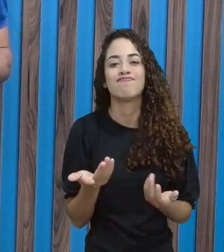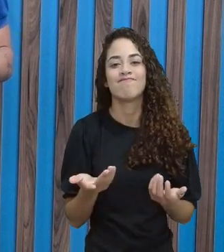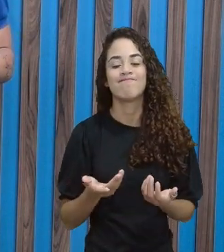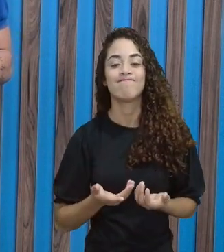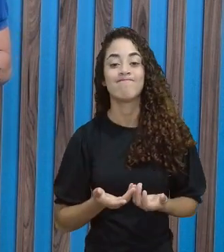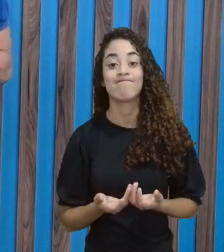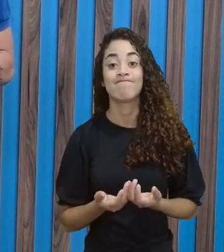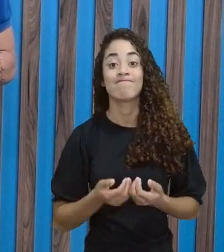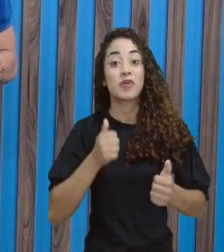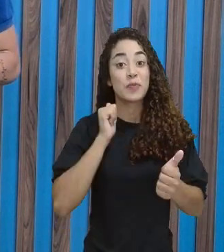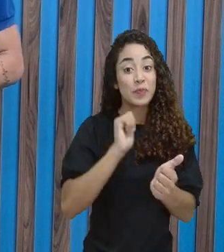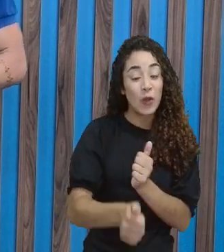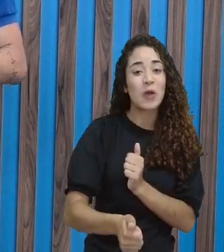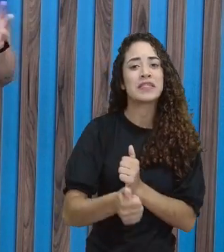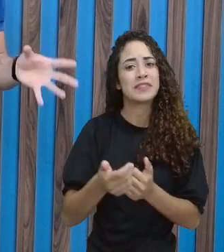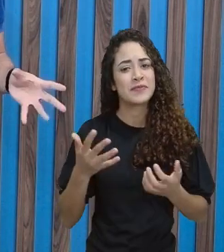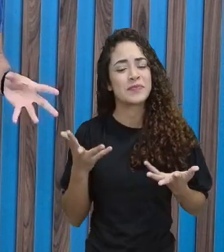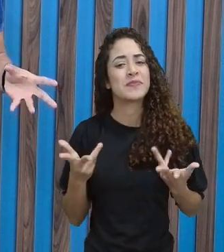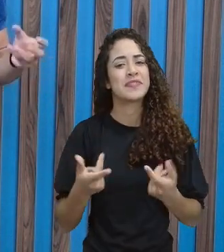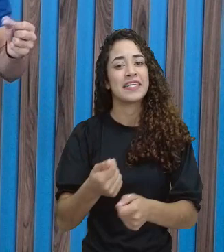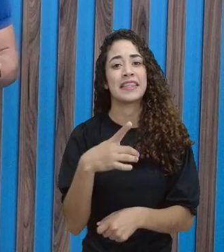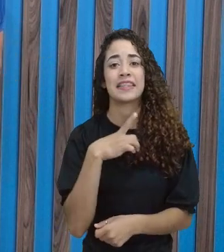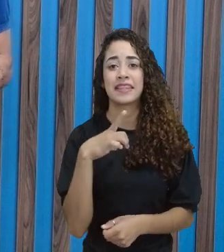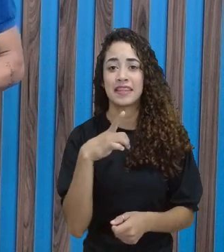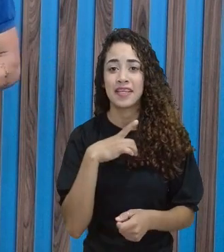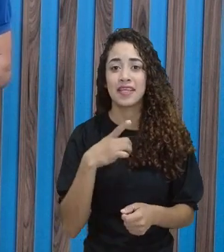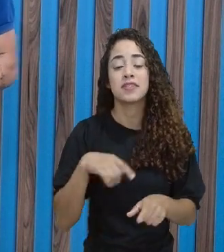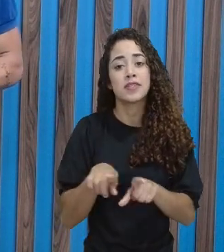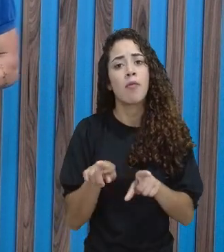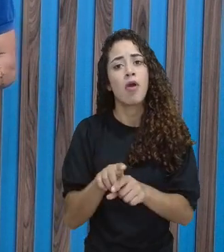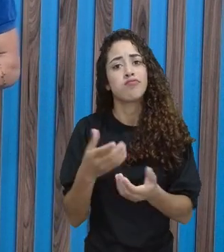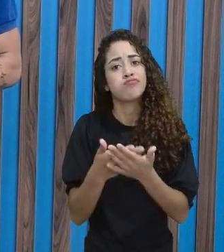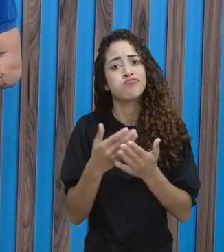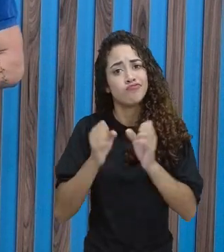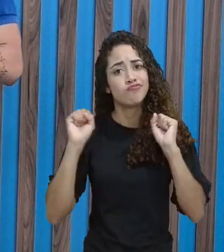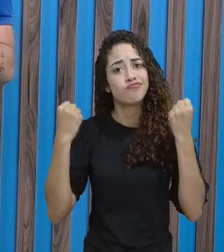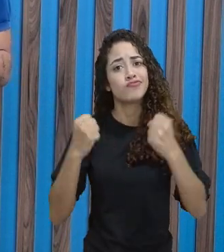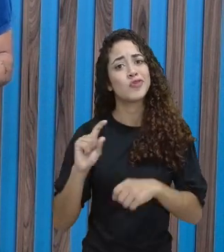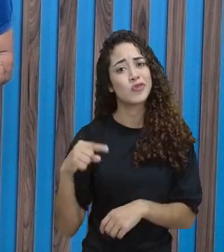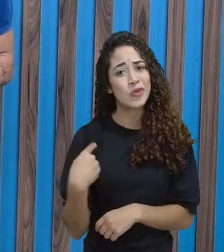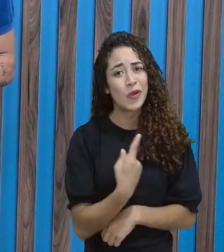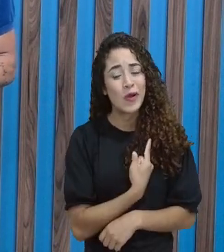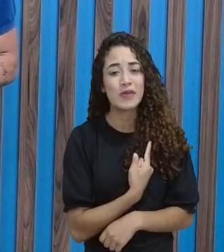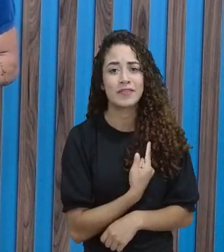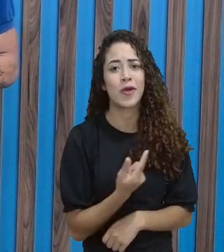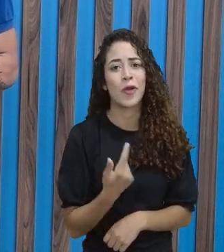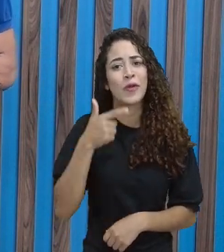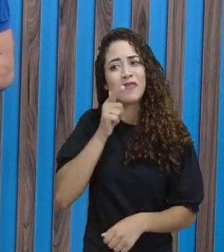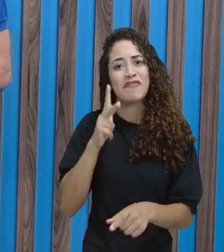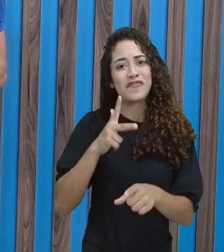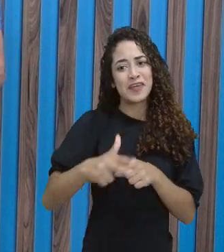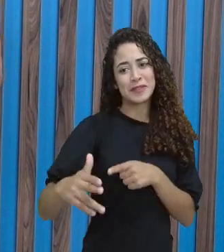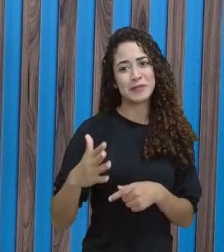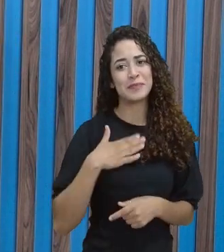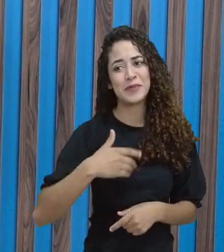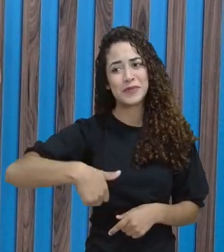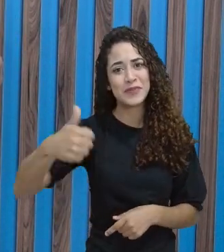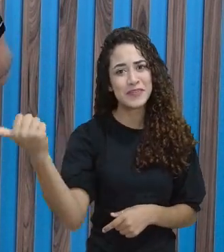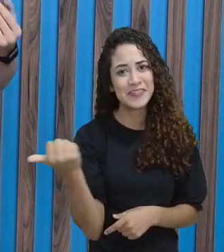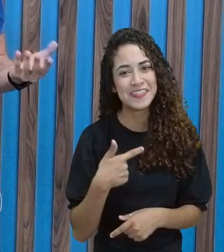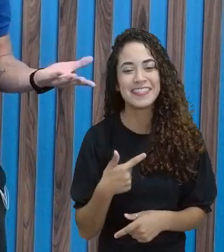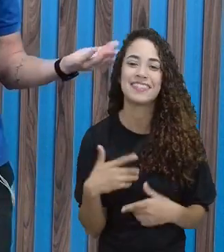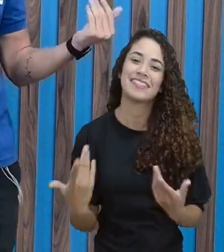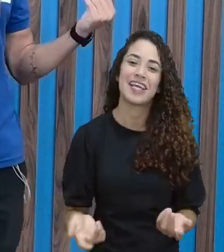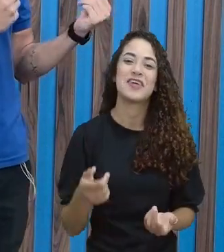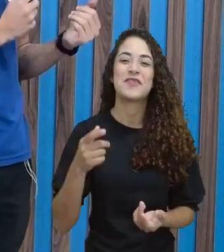aqui nos esportes, né? E também nas aulas de educação física da gente, inclusive ganhando de mim aí em vários joguinhos, que é a